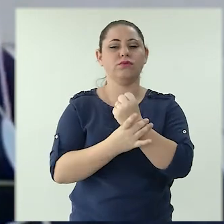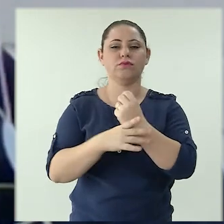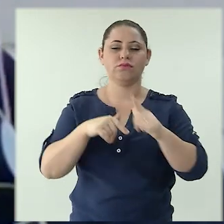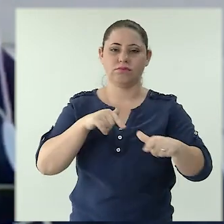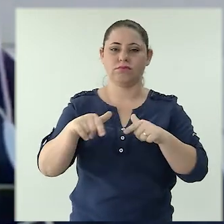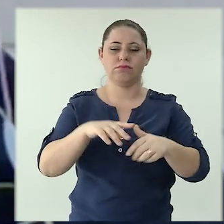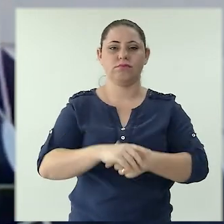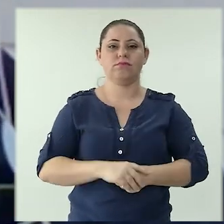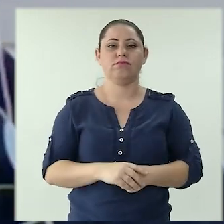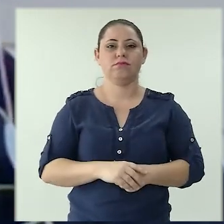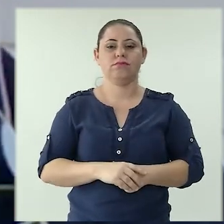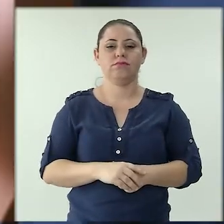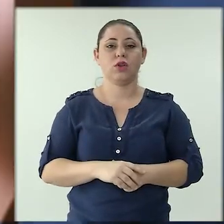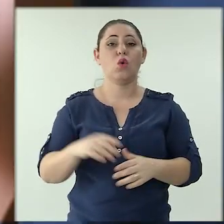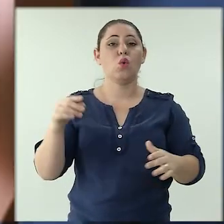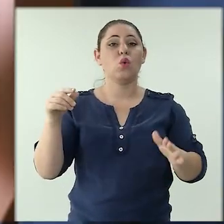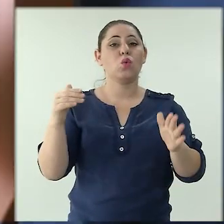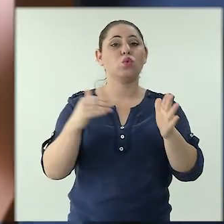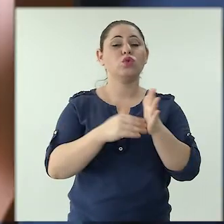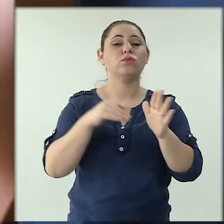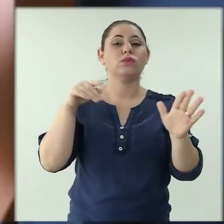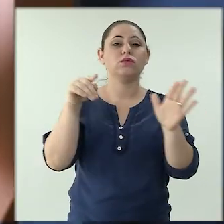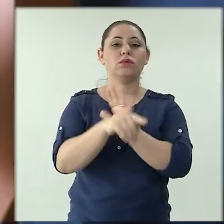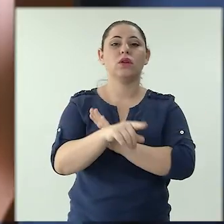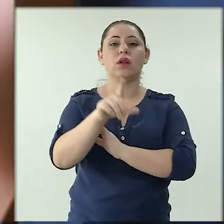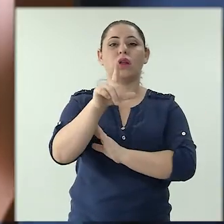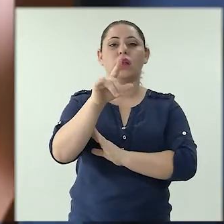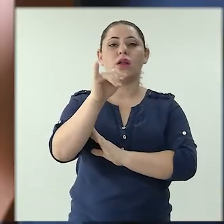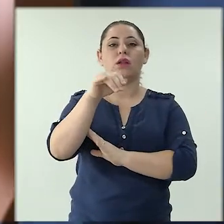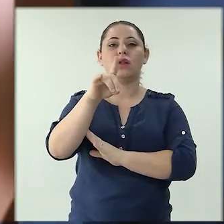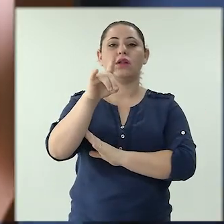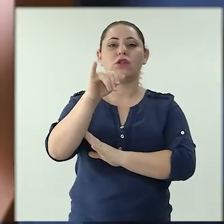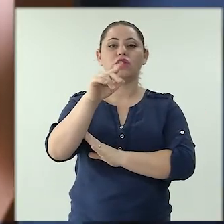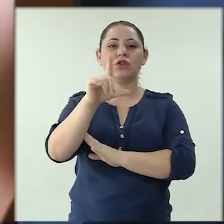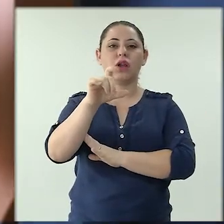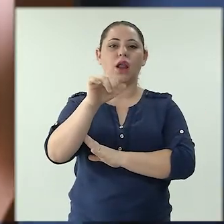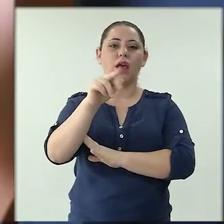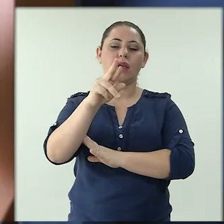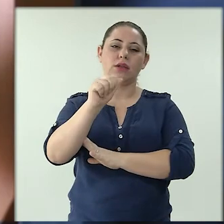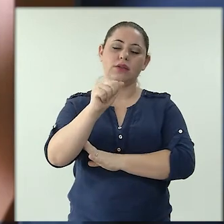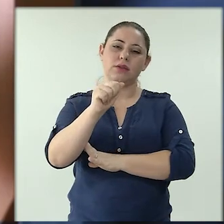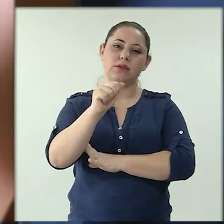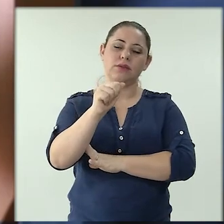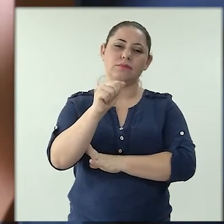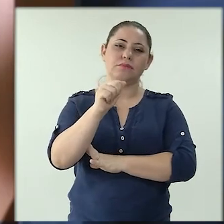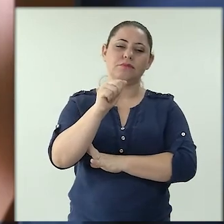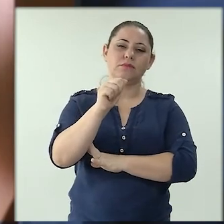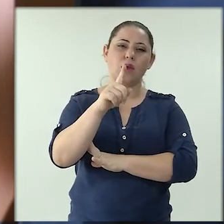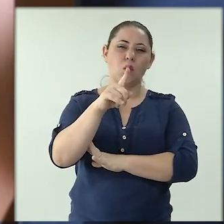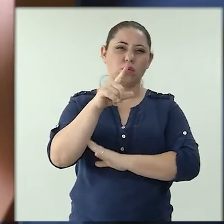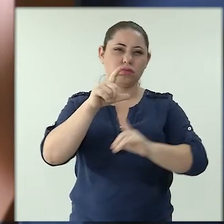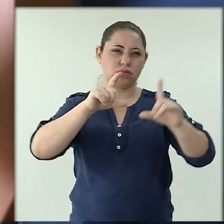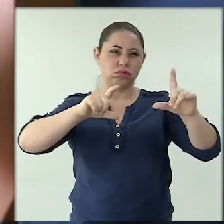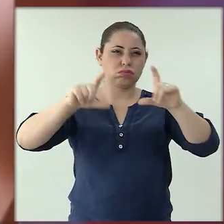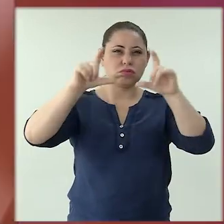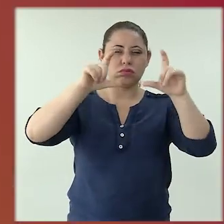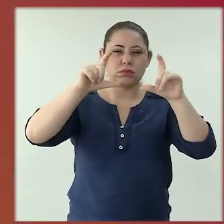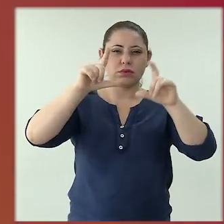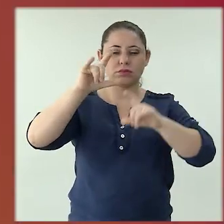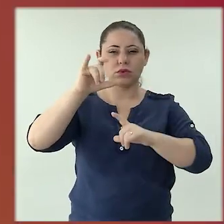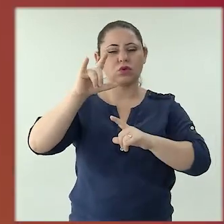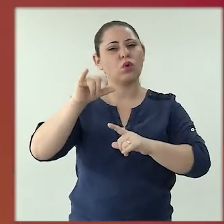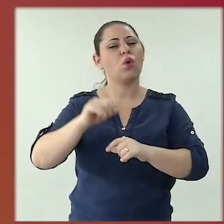poderia atuar. A última pergunta é da Lindileia, e é bem interessante. Ela quer saber, põe aí na tela a @